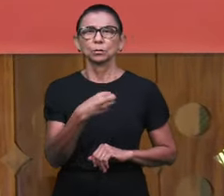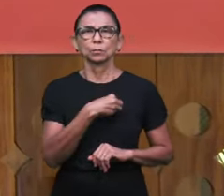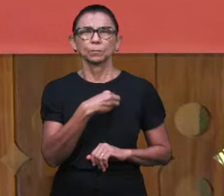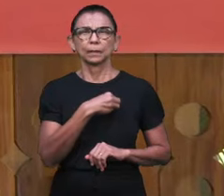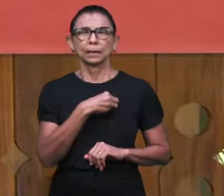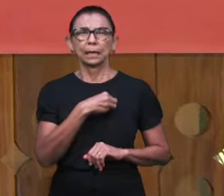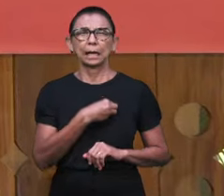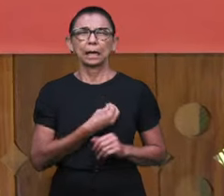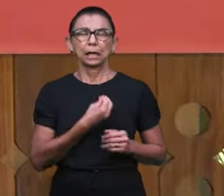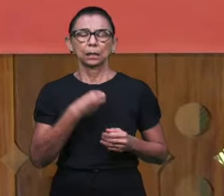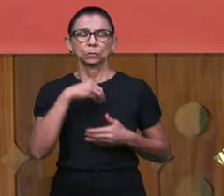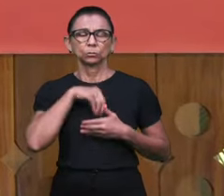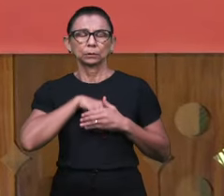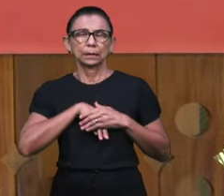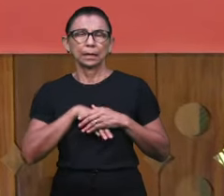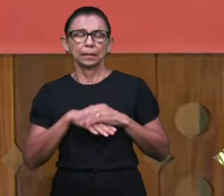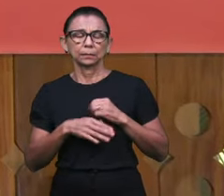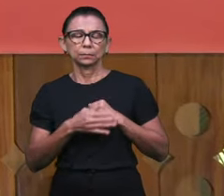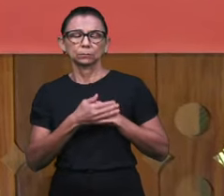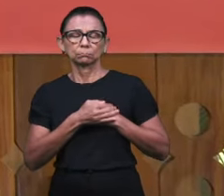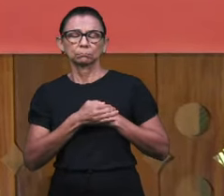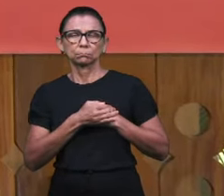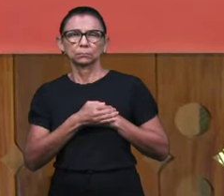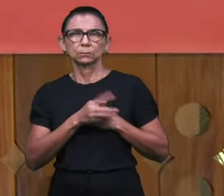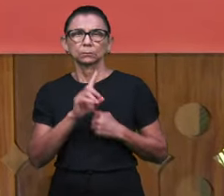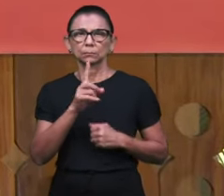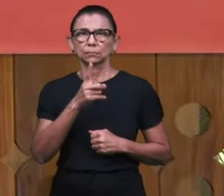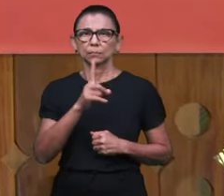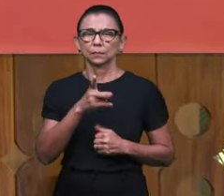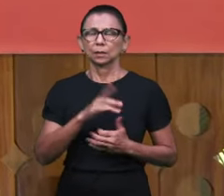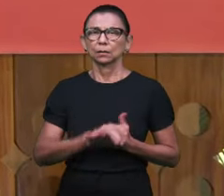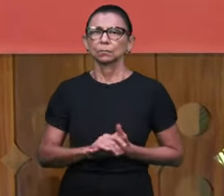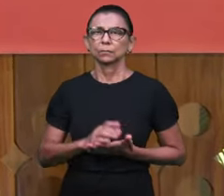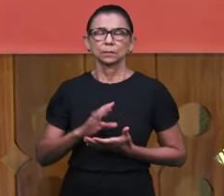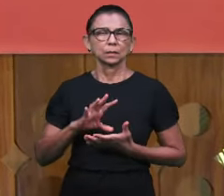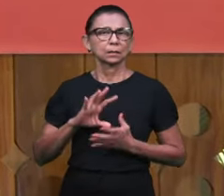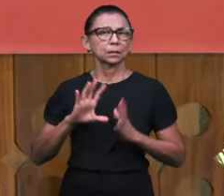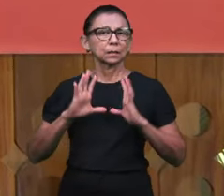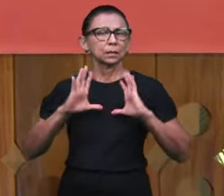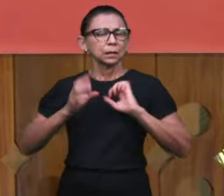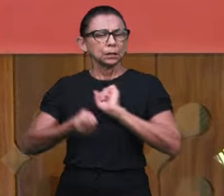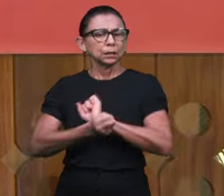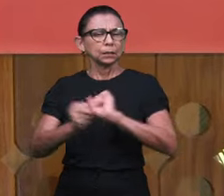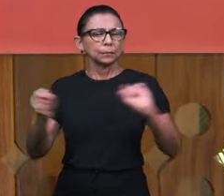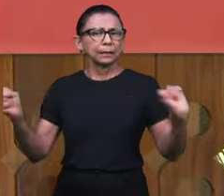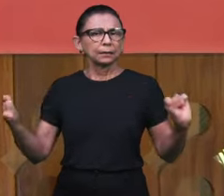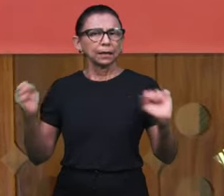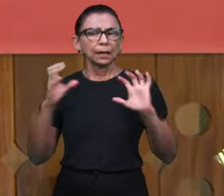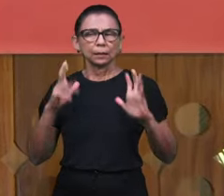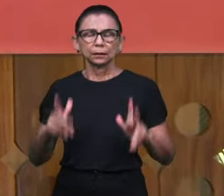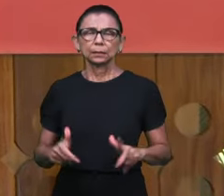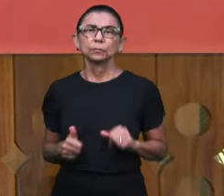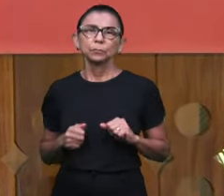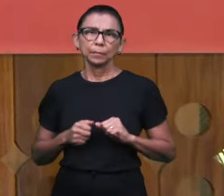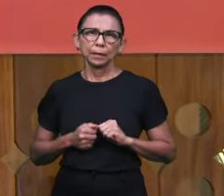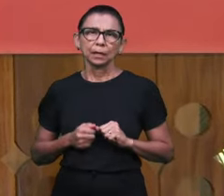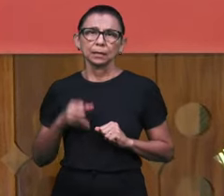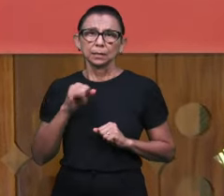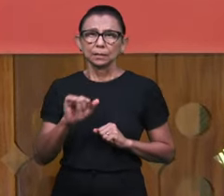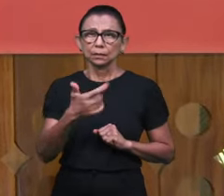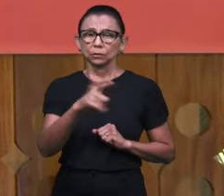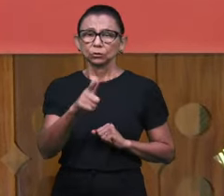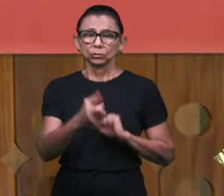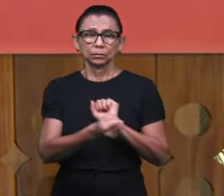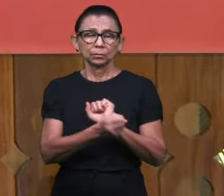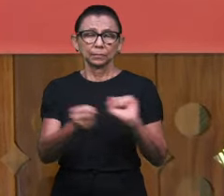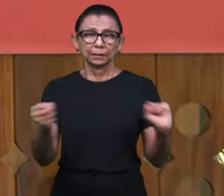não deixou fazer na sua vida, não é o novo nascimento. Então, não conserta nunca. Nunca, vem aqui, acerta aí.